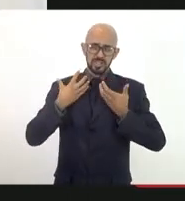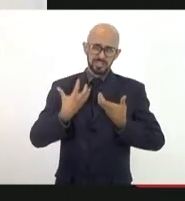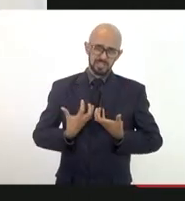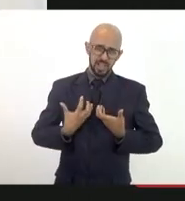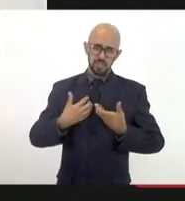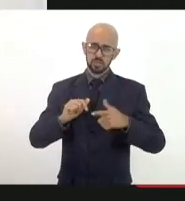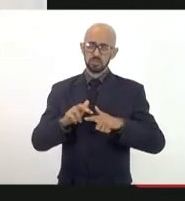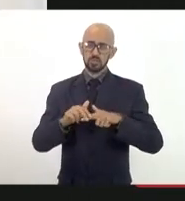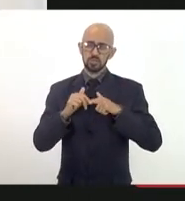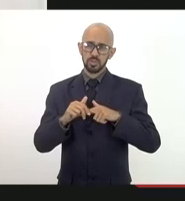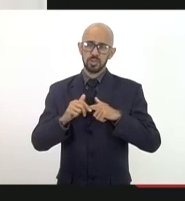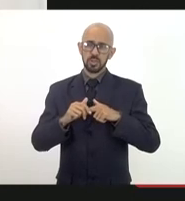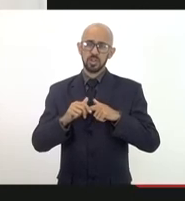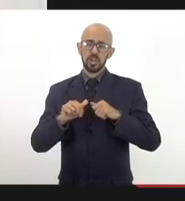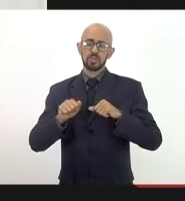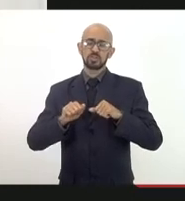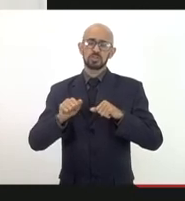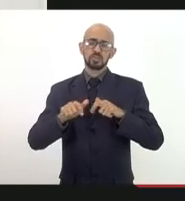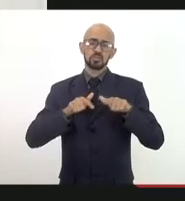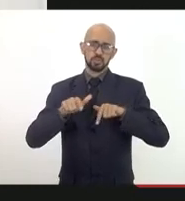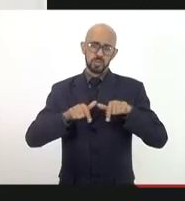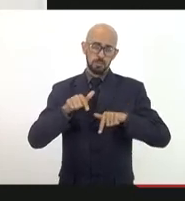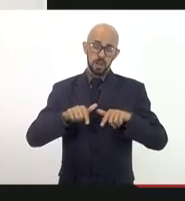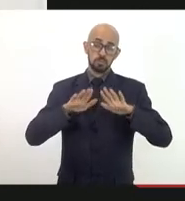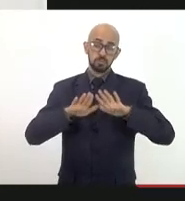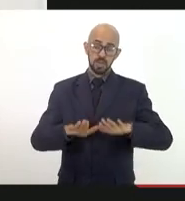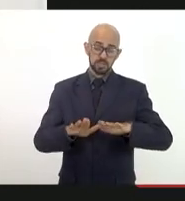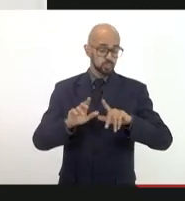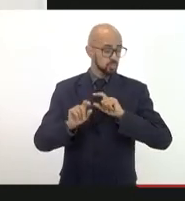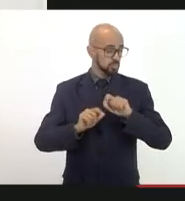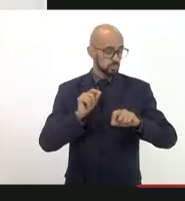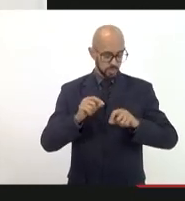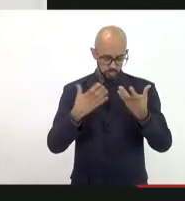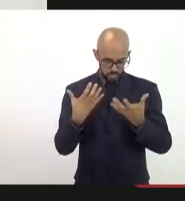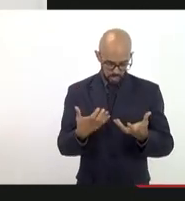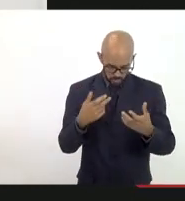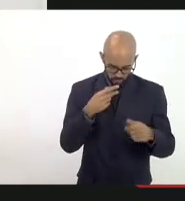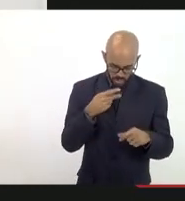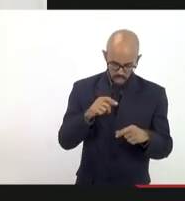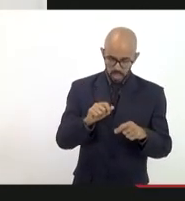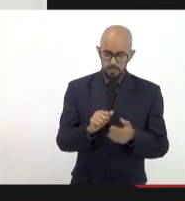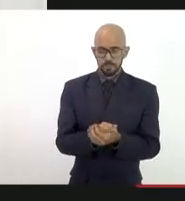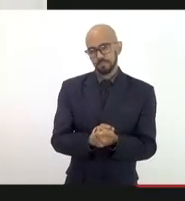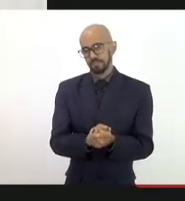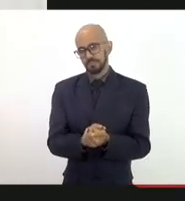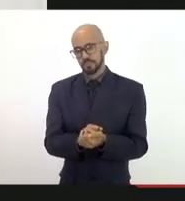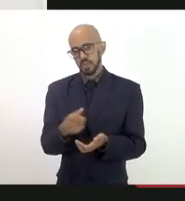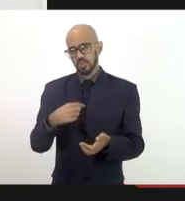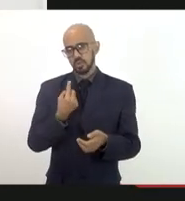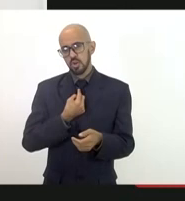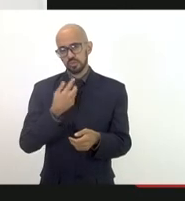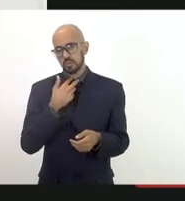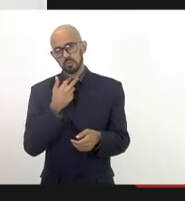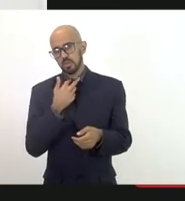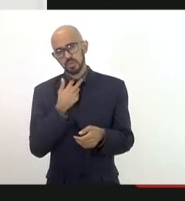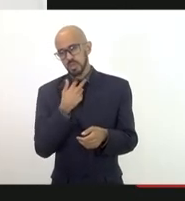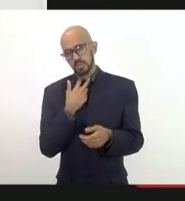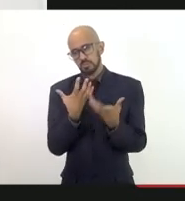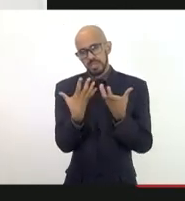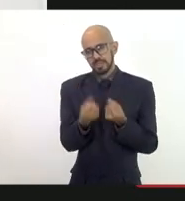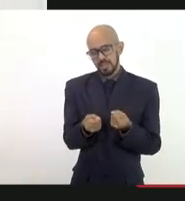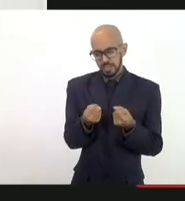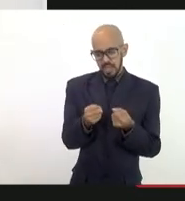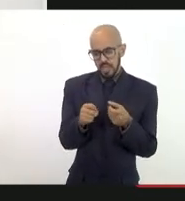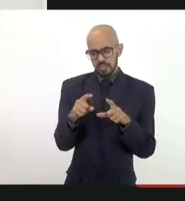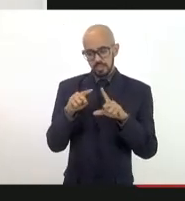às notificações compulsórias, mas o que eu quero dizer com isso é que nós não podemos olhar essa queda, como foi